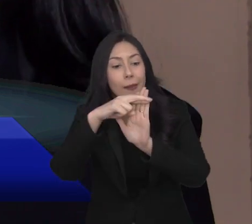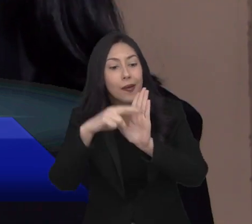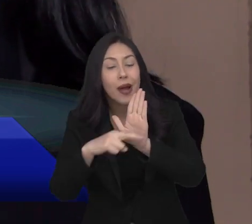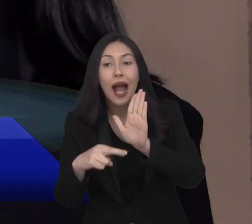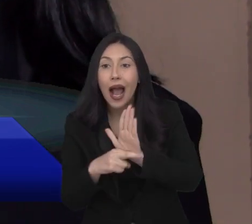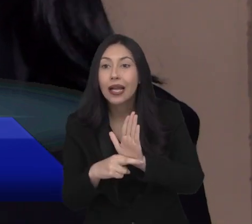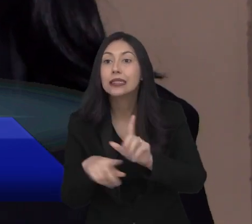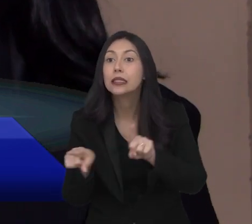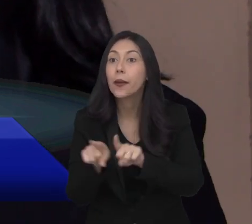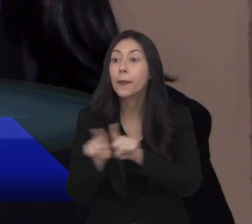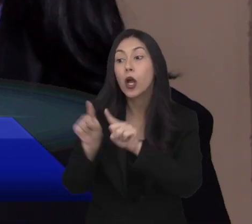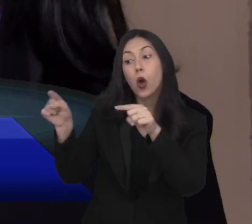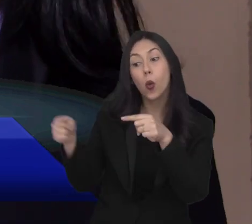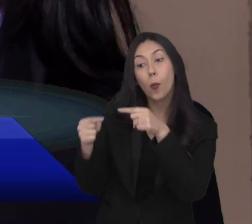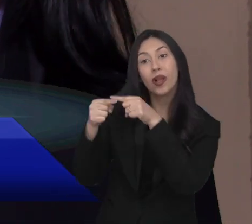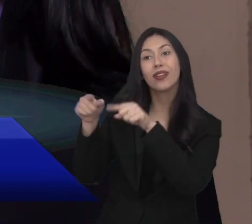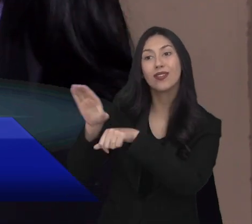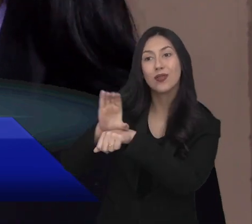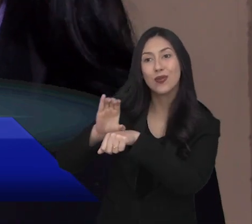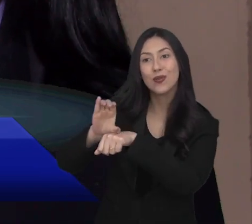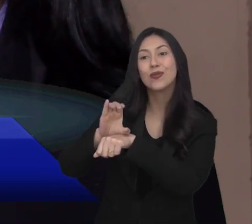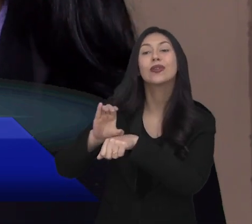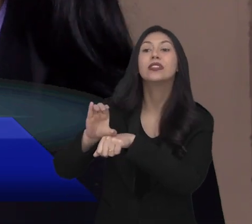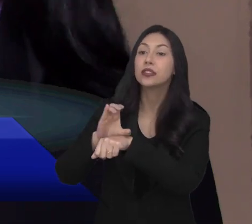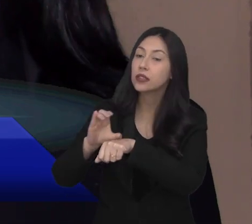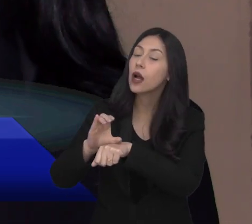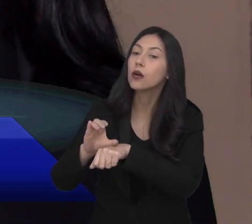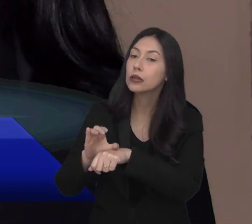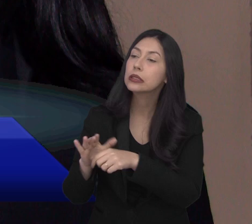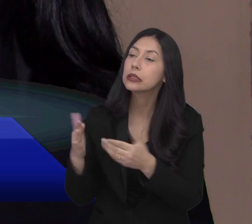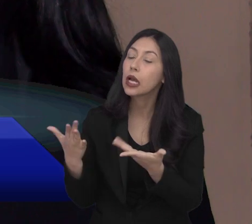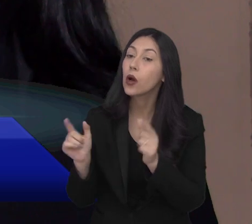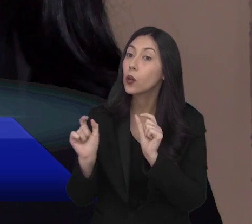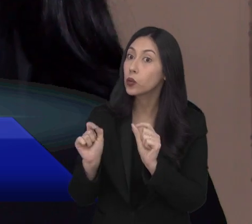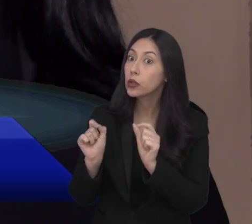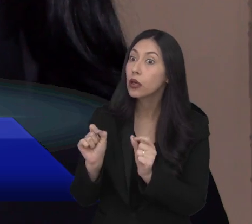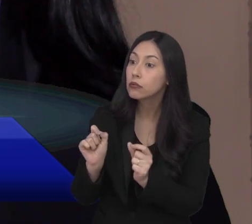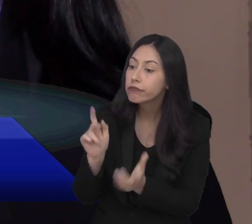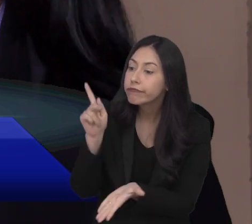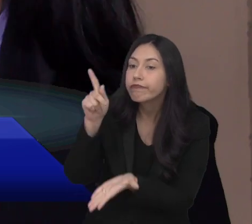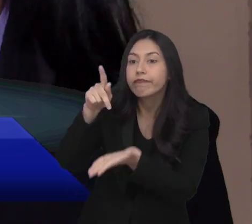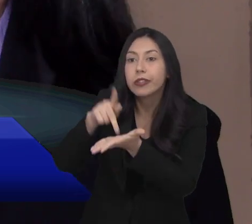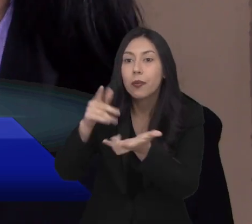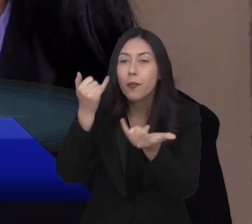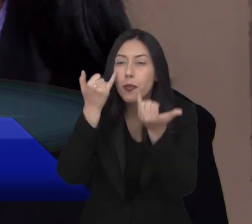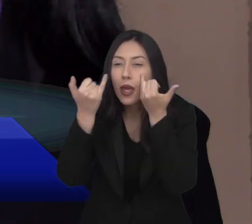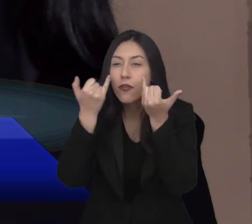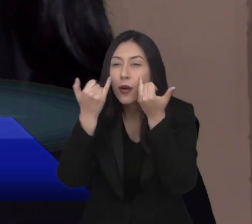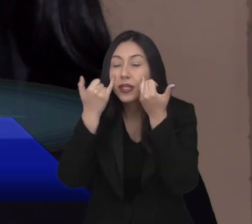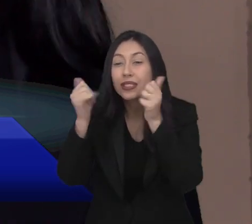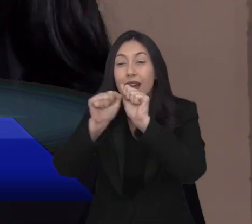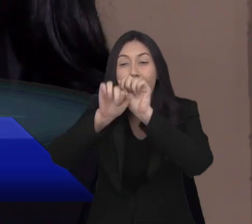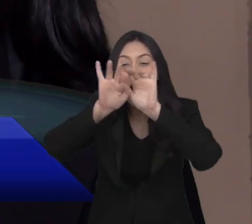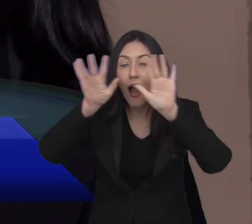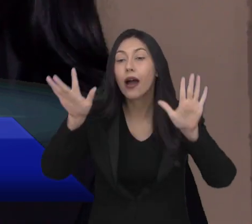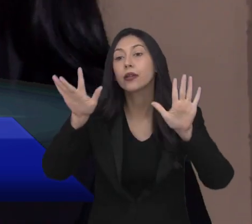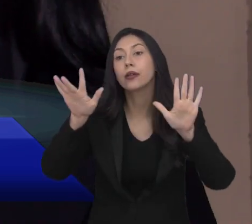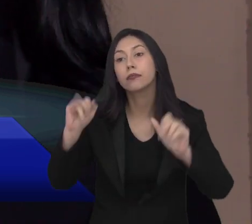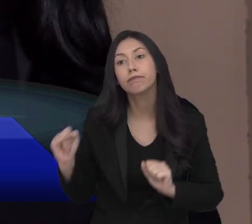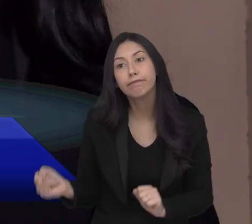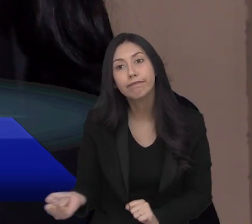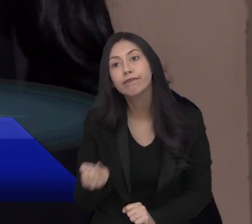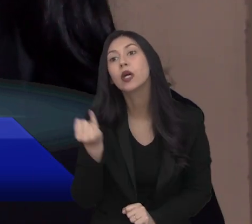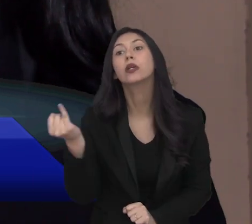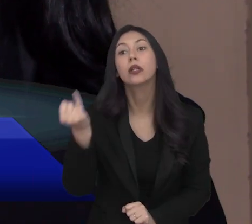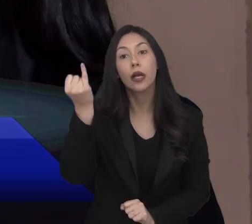princípios constitucionais. E um dos princípios é o princípio da transparência. Então, estar transparente para o